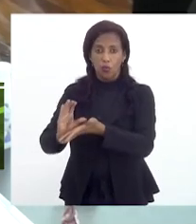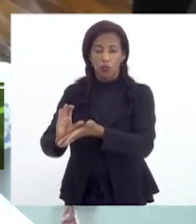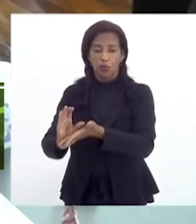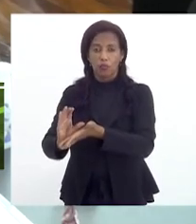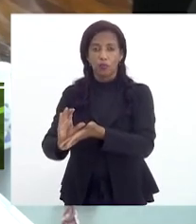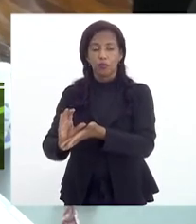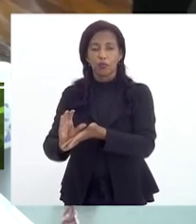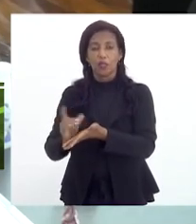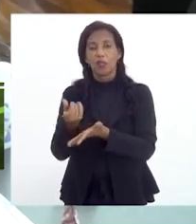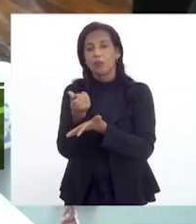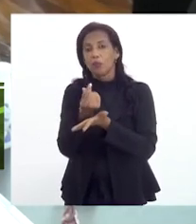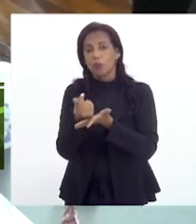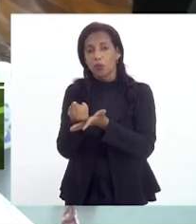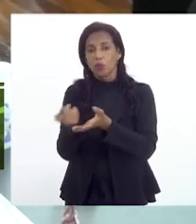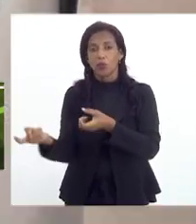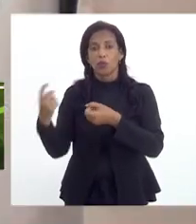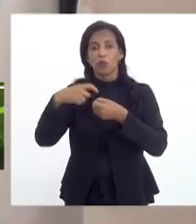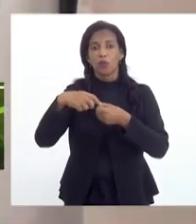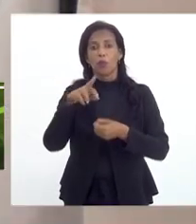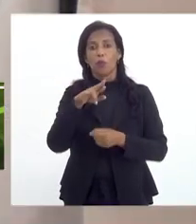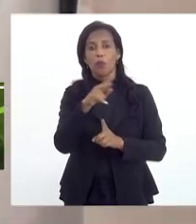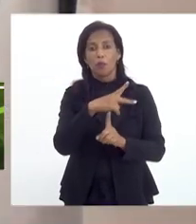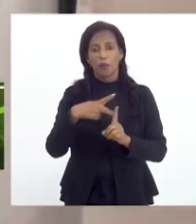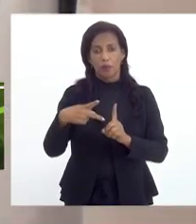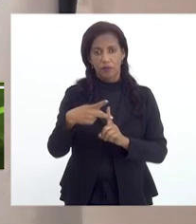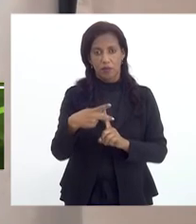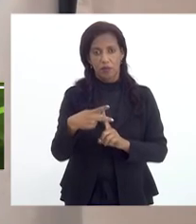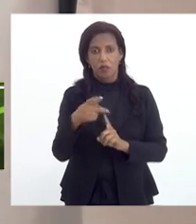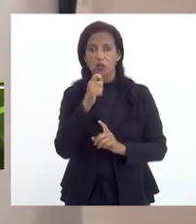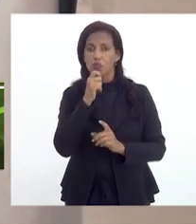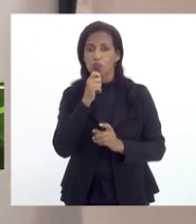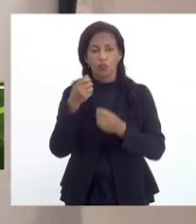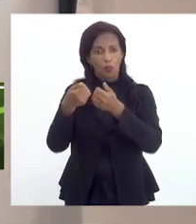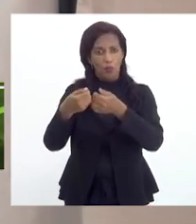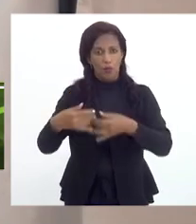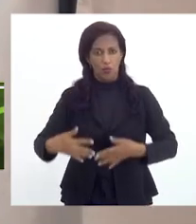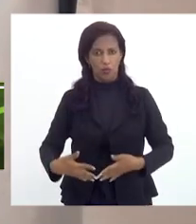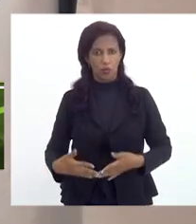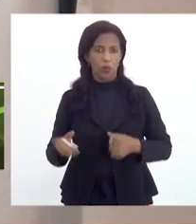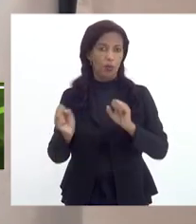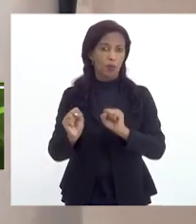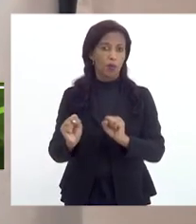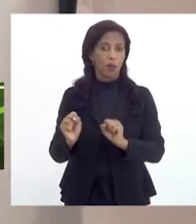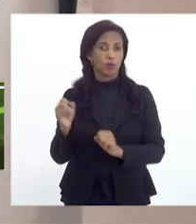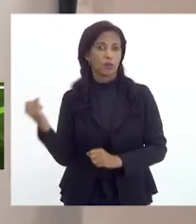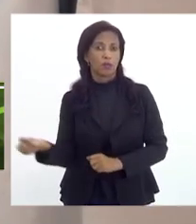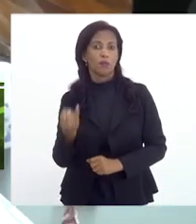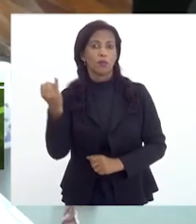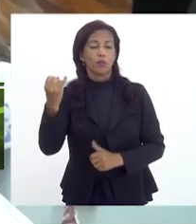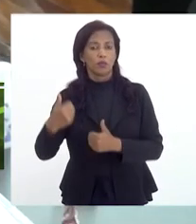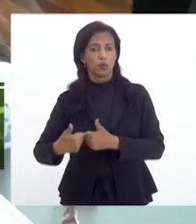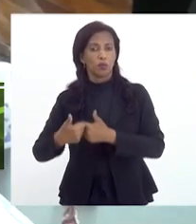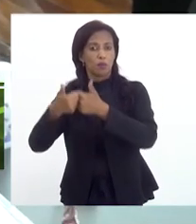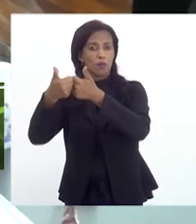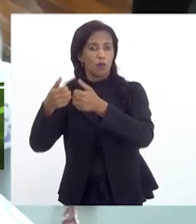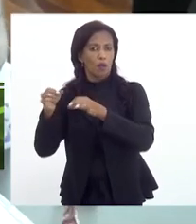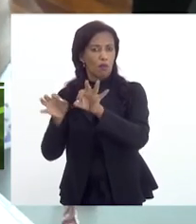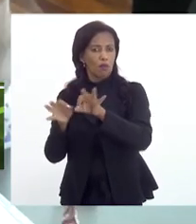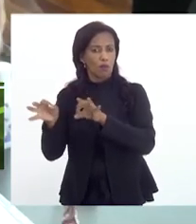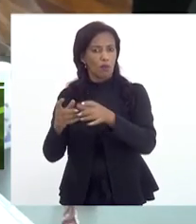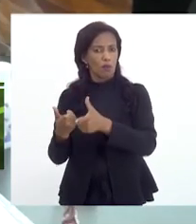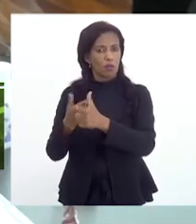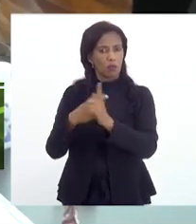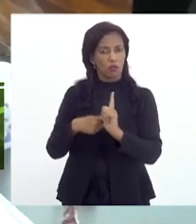compensado Pelo Tesouro Para o Rio Previdência Não levar prejuízo Que aí pode ser Que seja importante Para melhorar As condições Da dívida